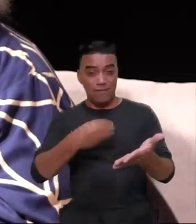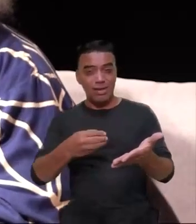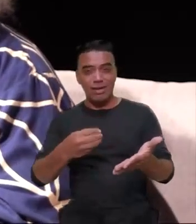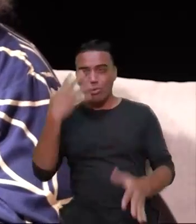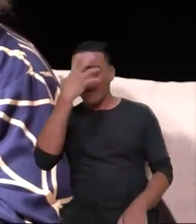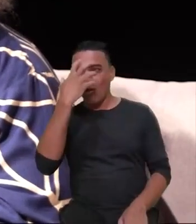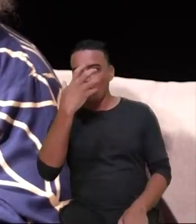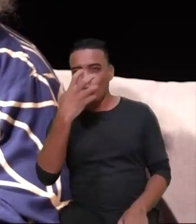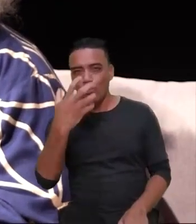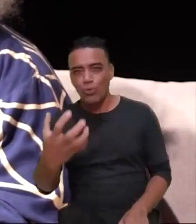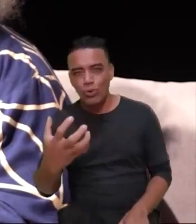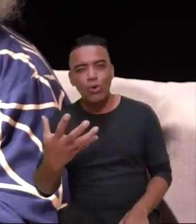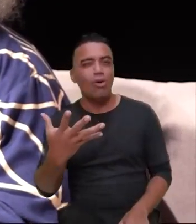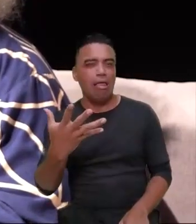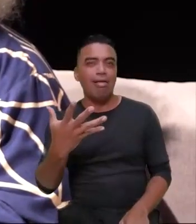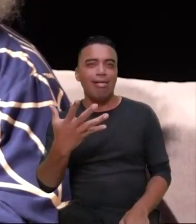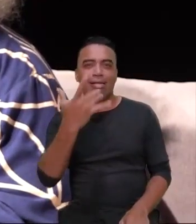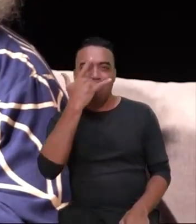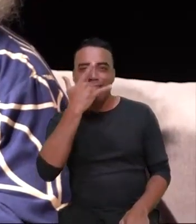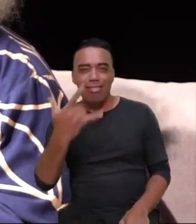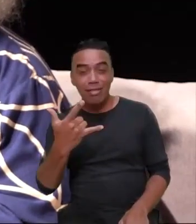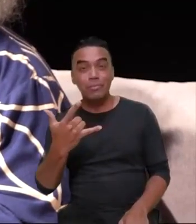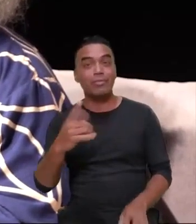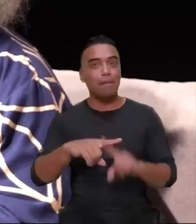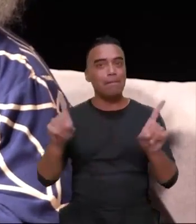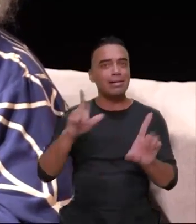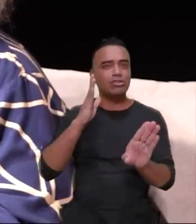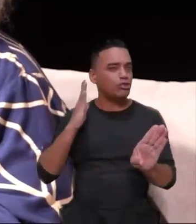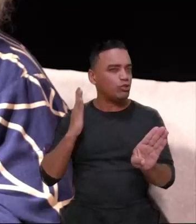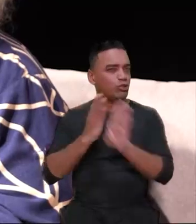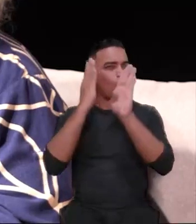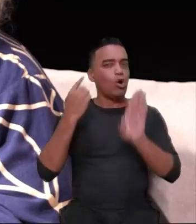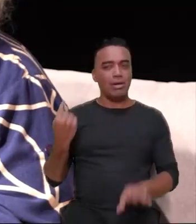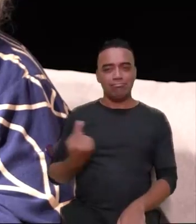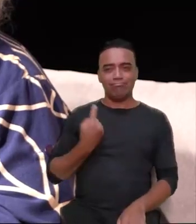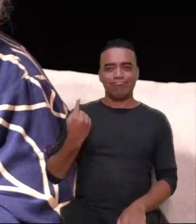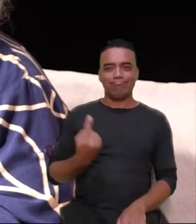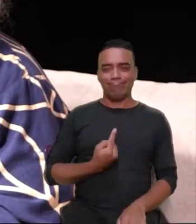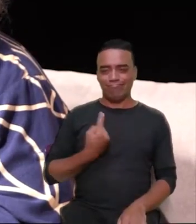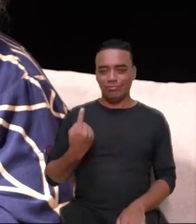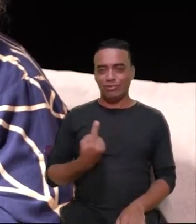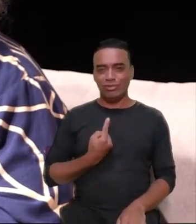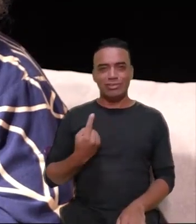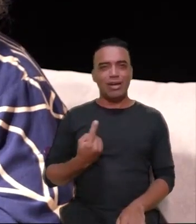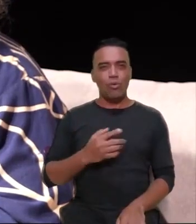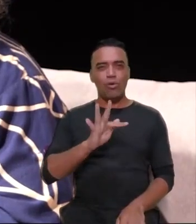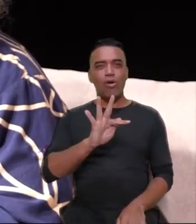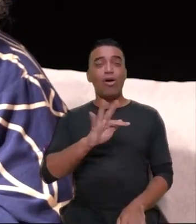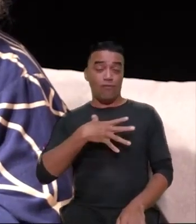um sedutor e coisa e tal, mas, quando a gente descobre a solidão do